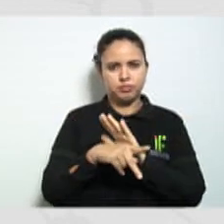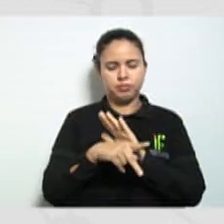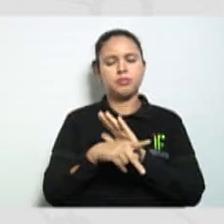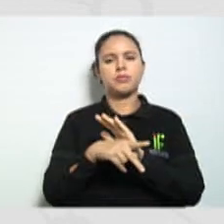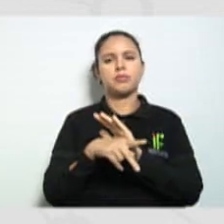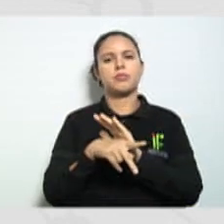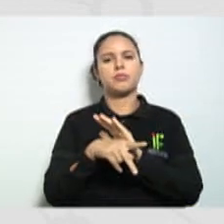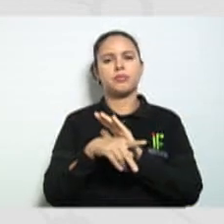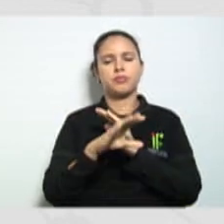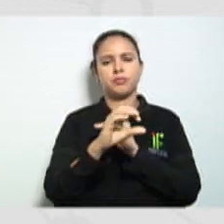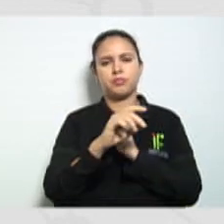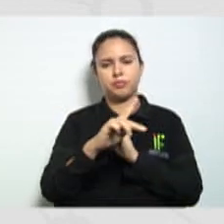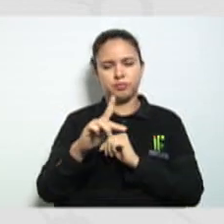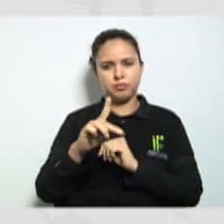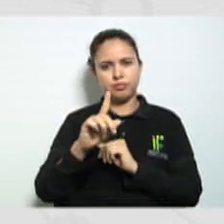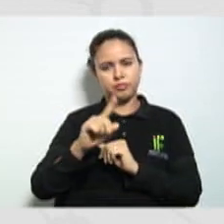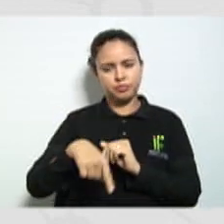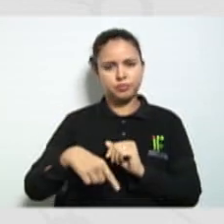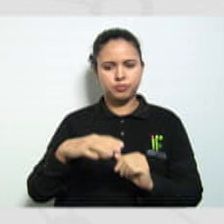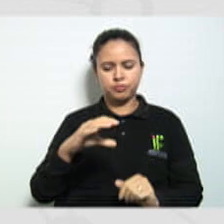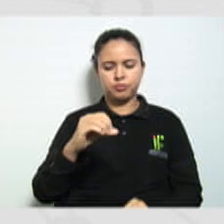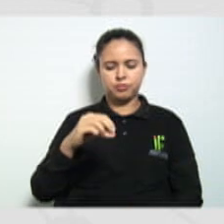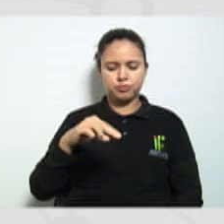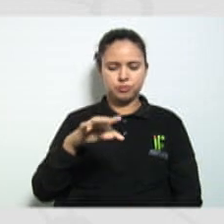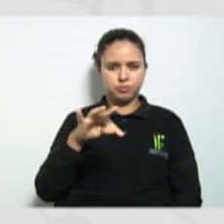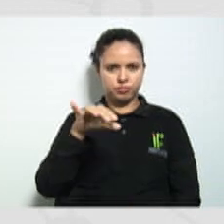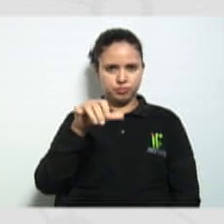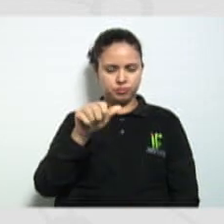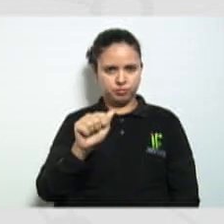Conta créditos com associados. Deverá separar os